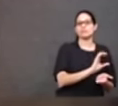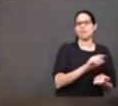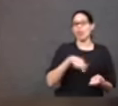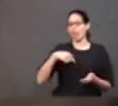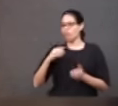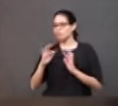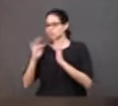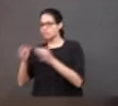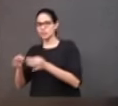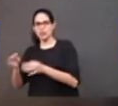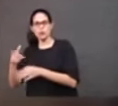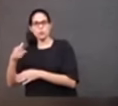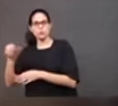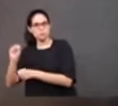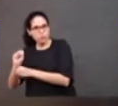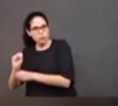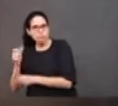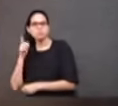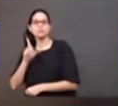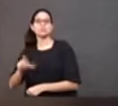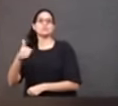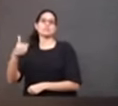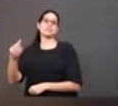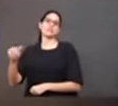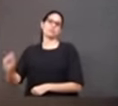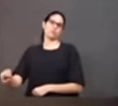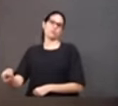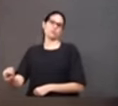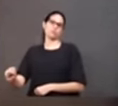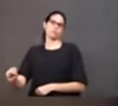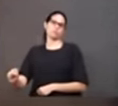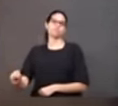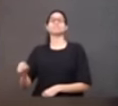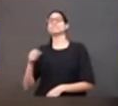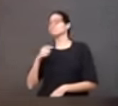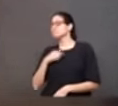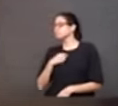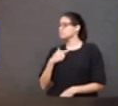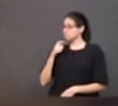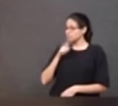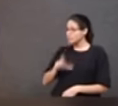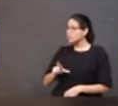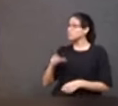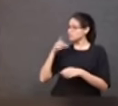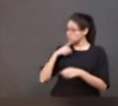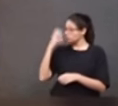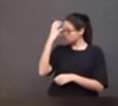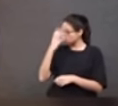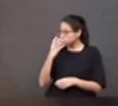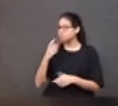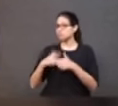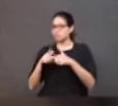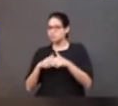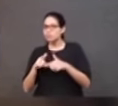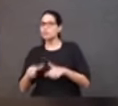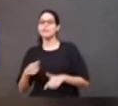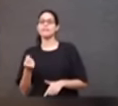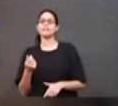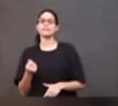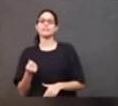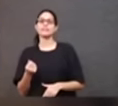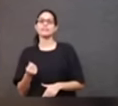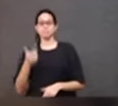de crise no financiamento para a pesquisa. Por meio do programa CT Infra da FINEP, conseguimos aprovar cerca